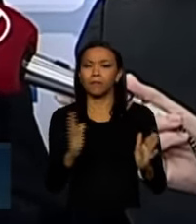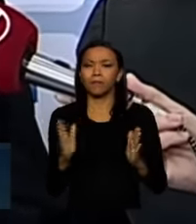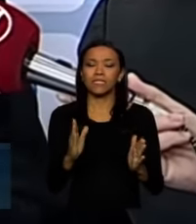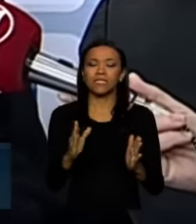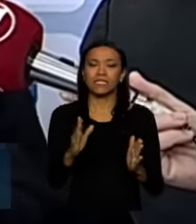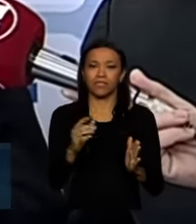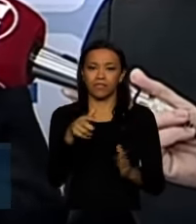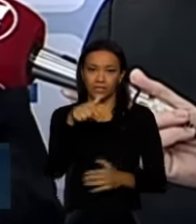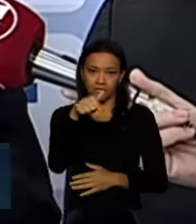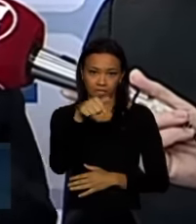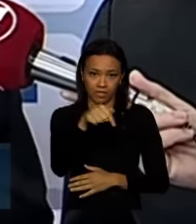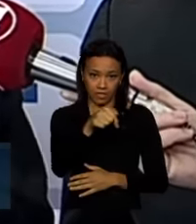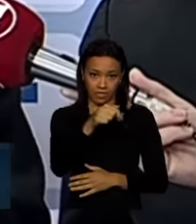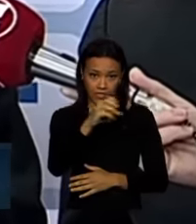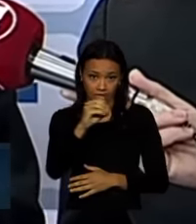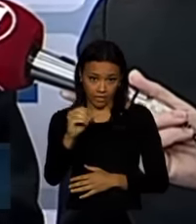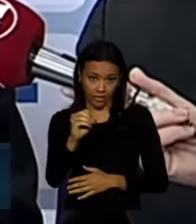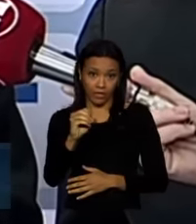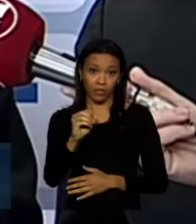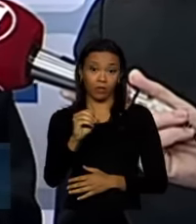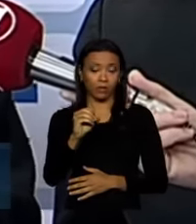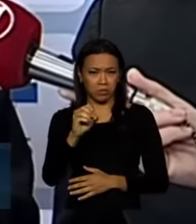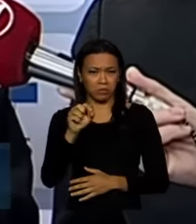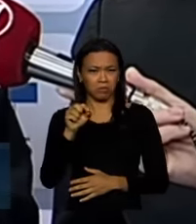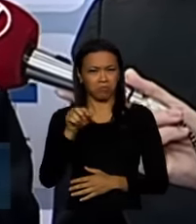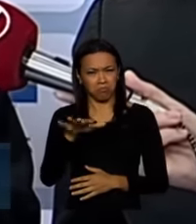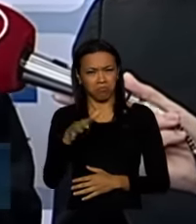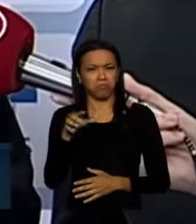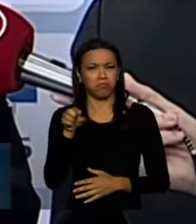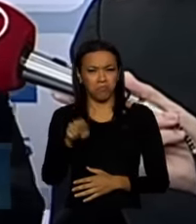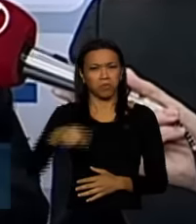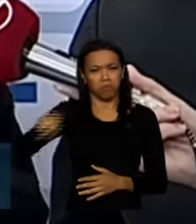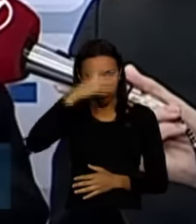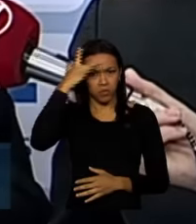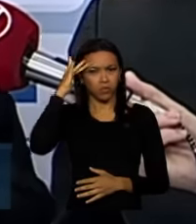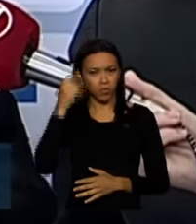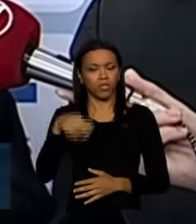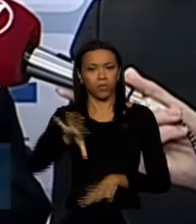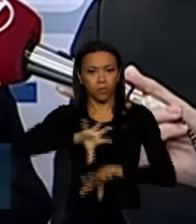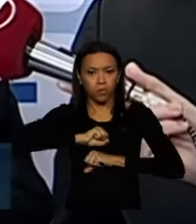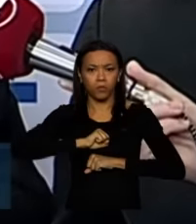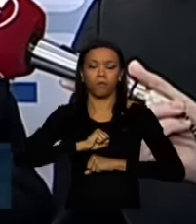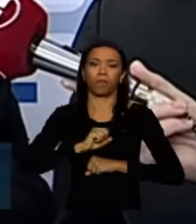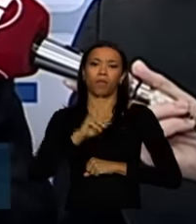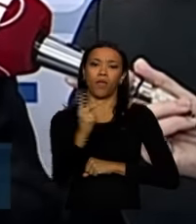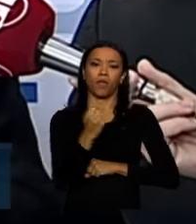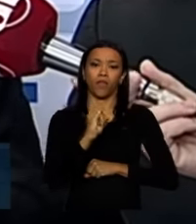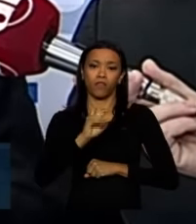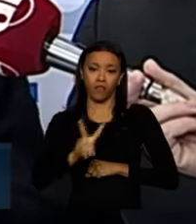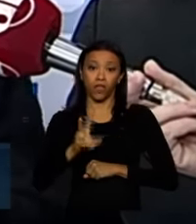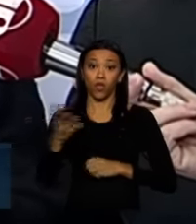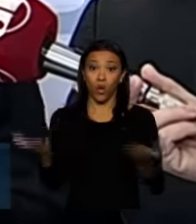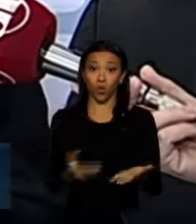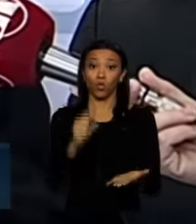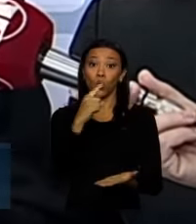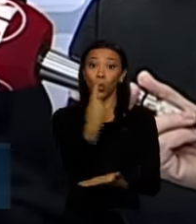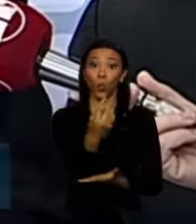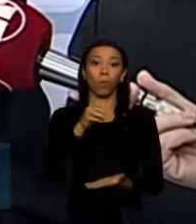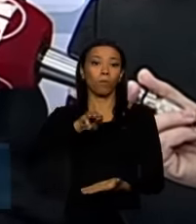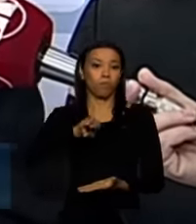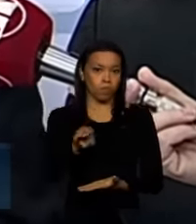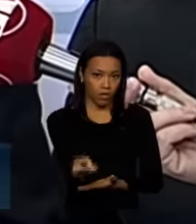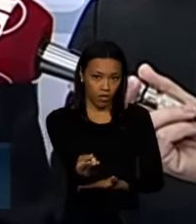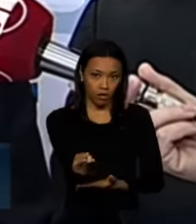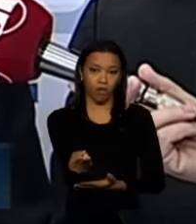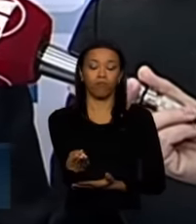700 e poucos mil pessoas portadoras de AES e devemos ter aí um 1 mil 400 mil pessoas